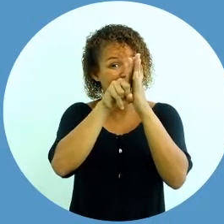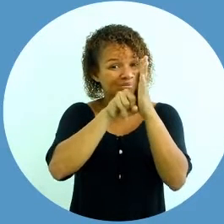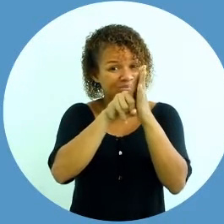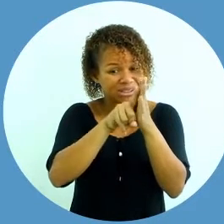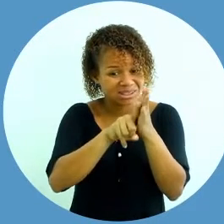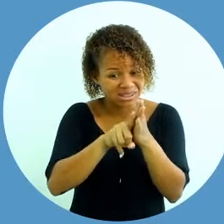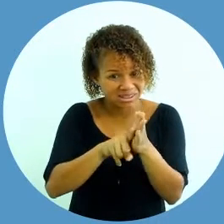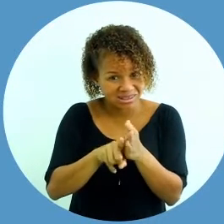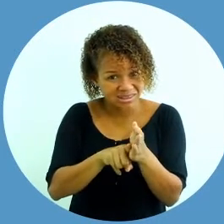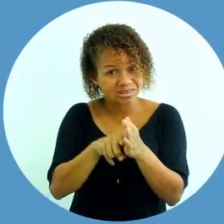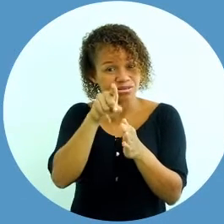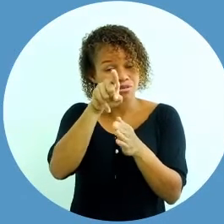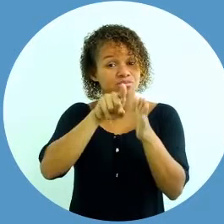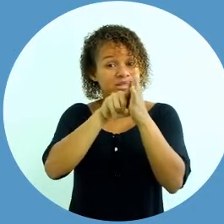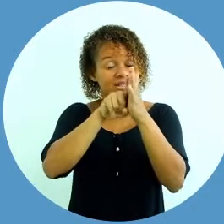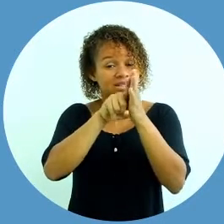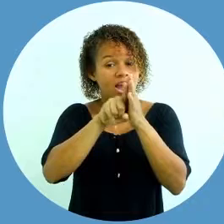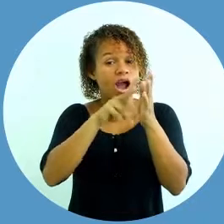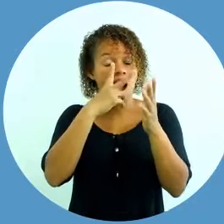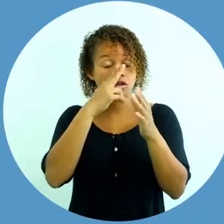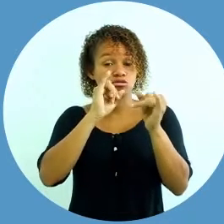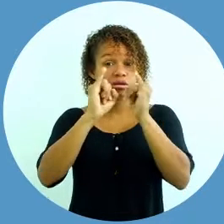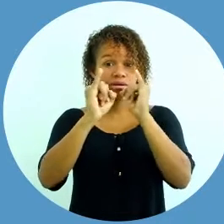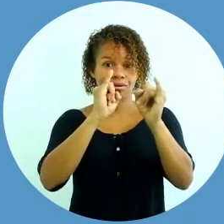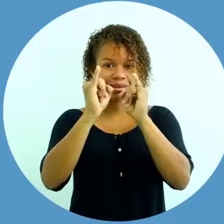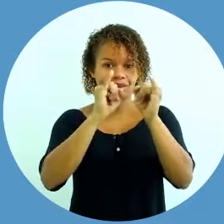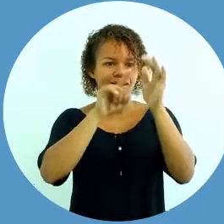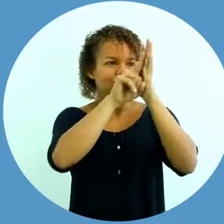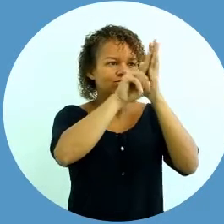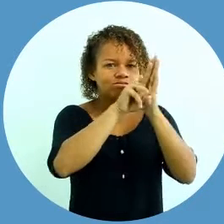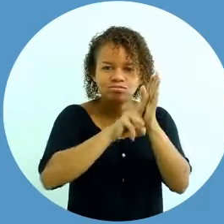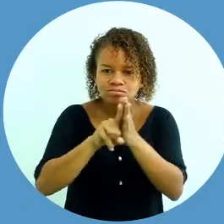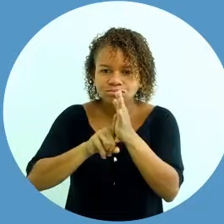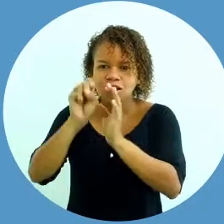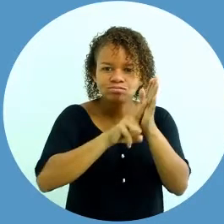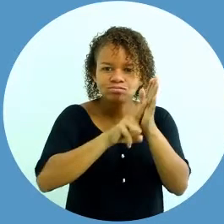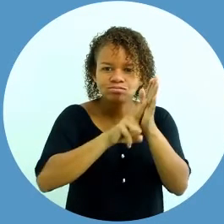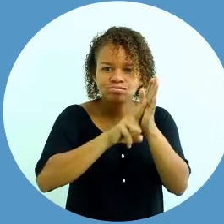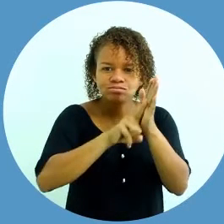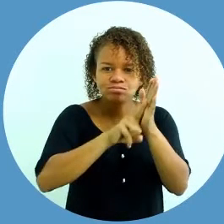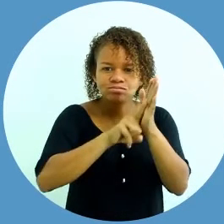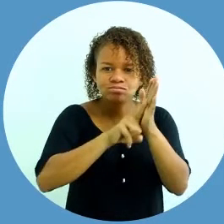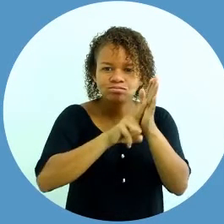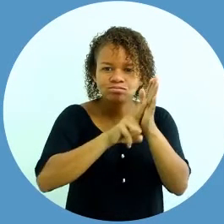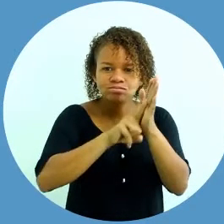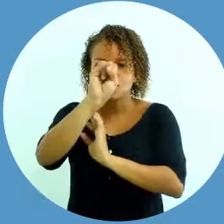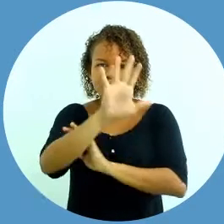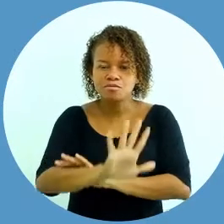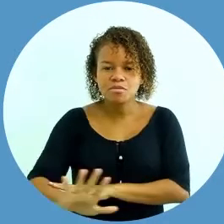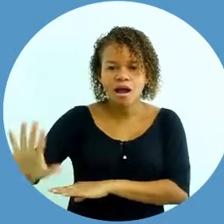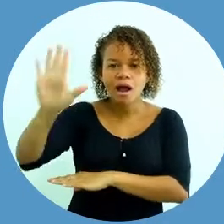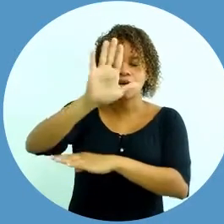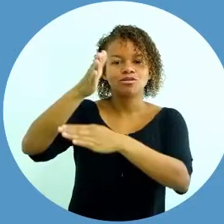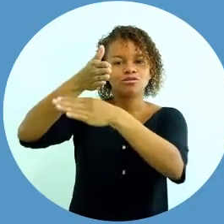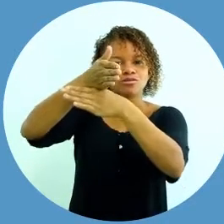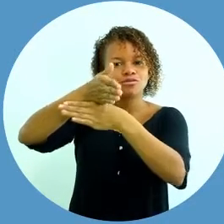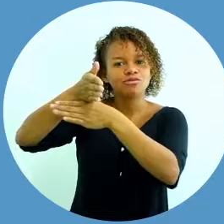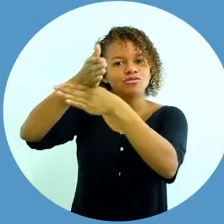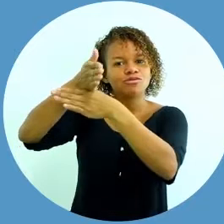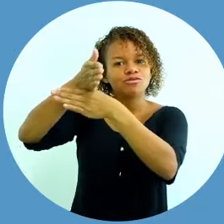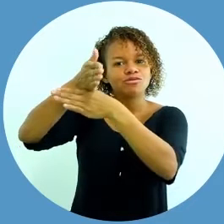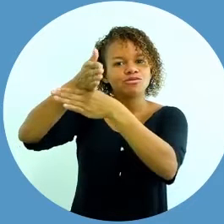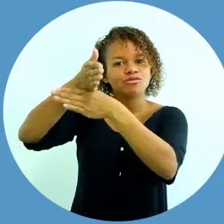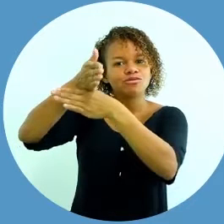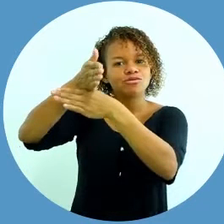pesquisa. Você pode precisar ir para a internet e pesquisar imagens, ícone de imagem,